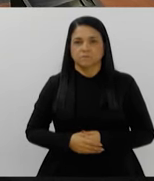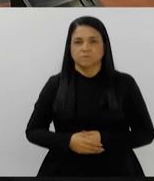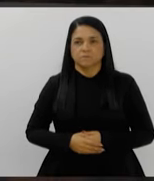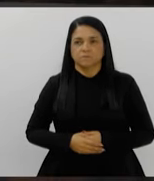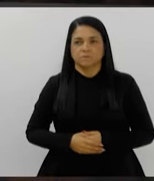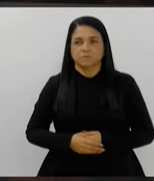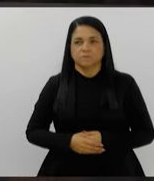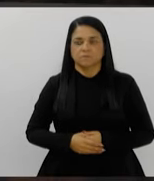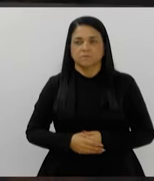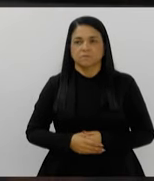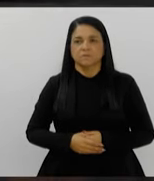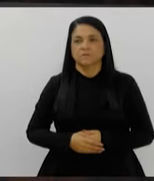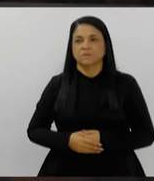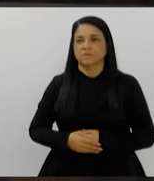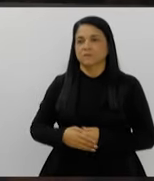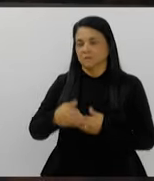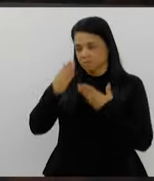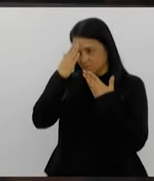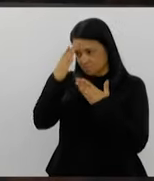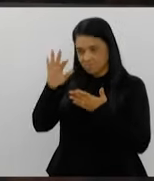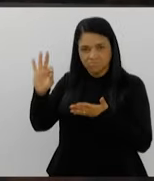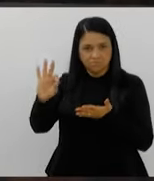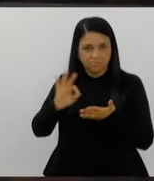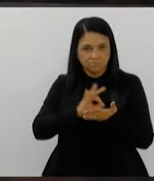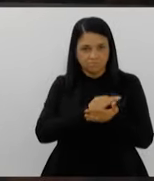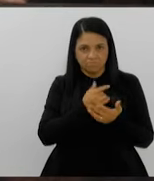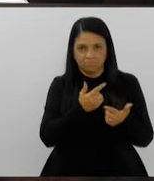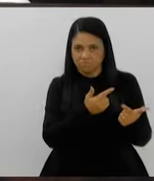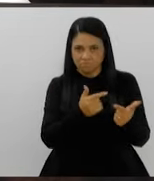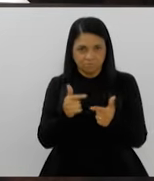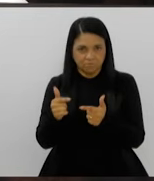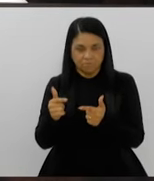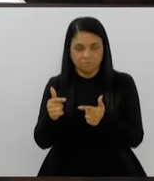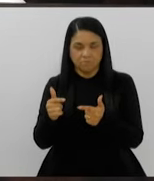Obrigado, deputado. Não tendo mais nada a tratar,